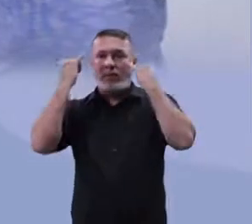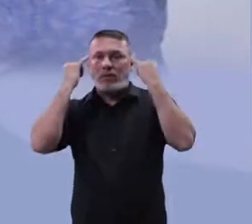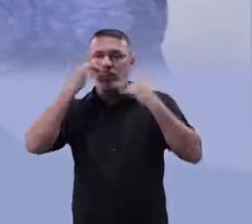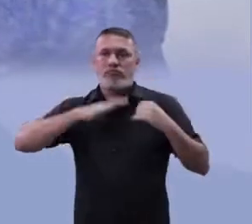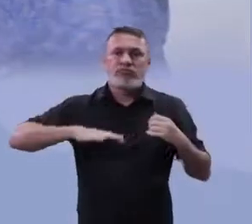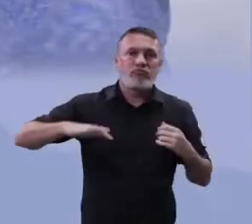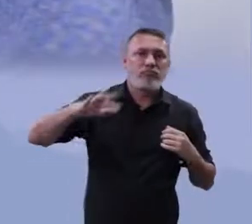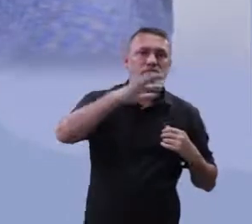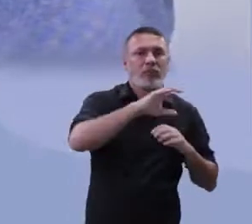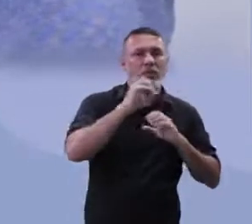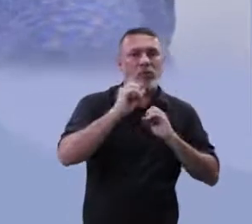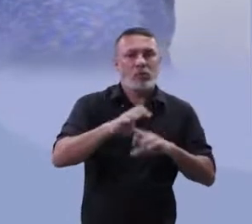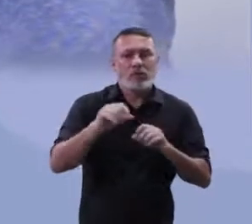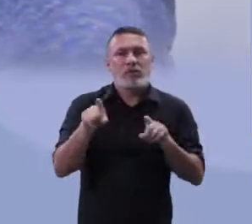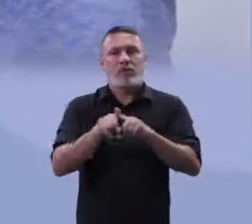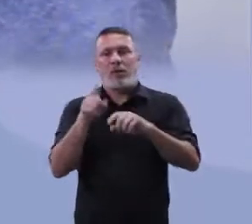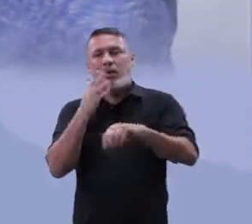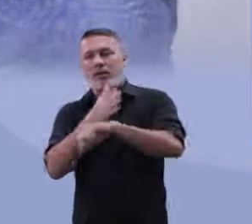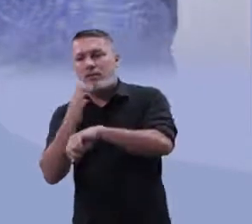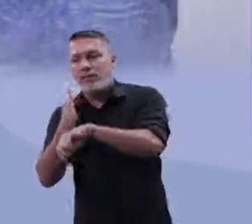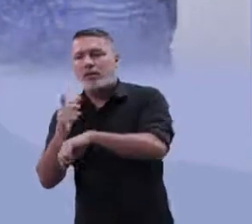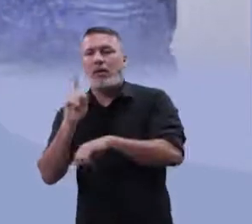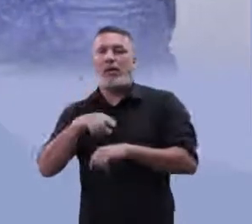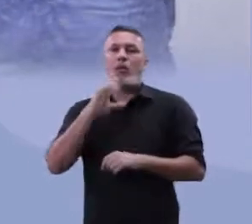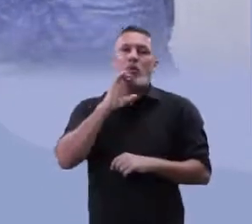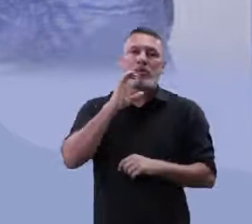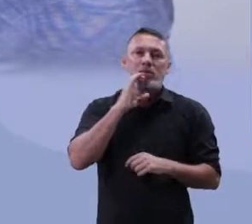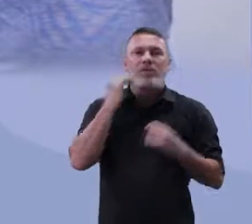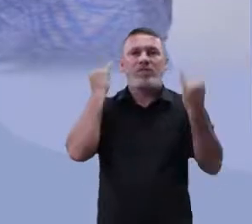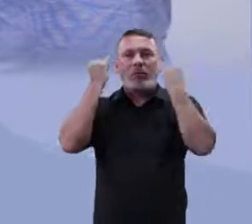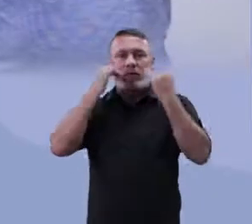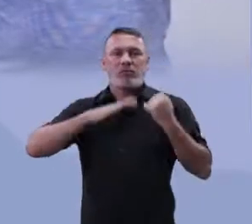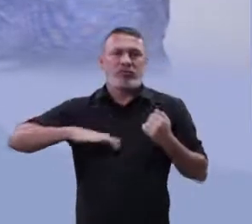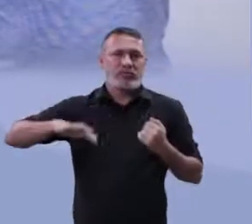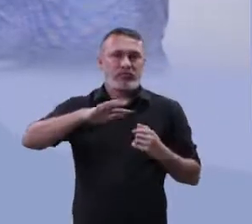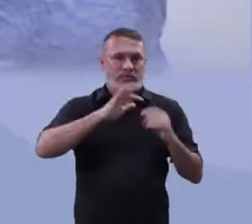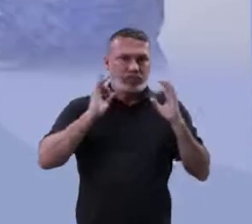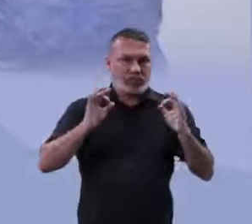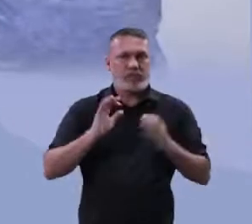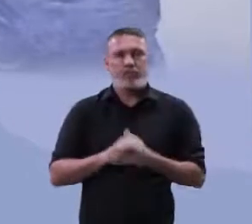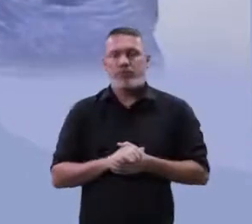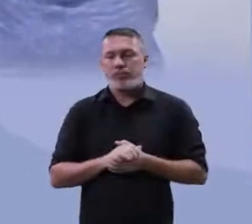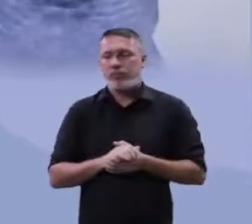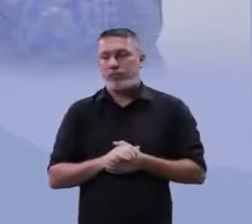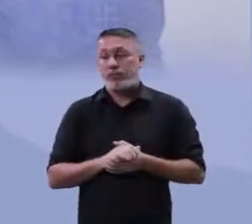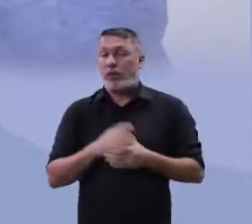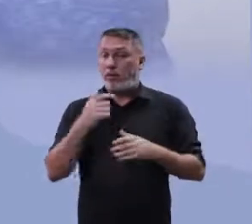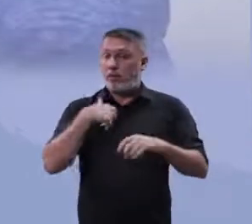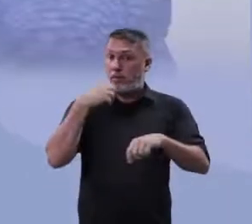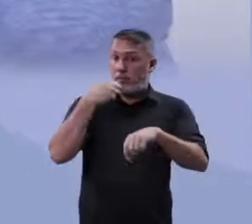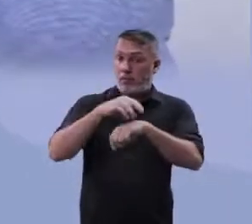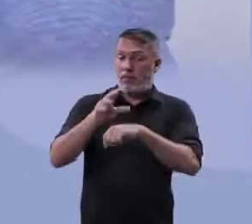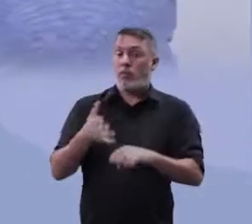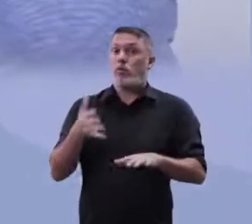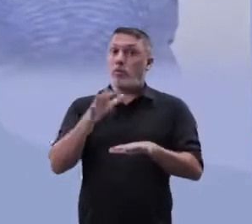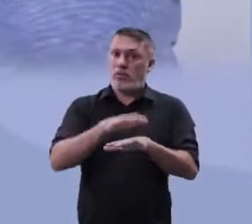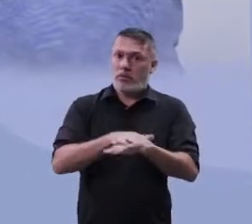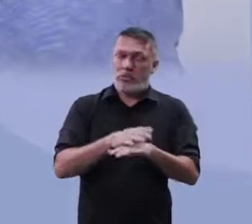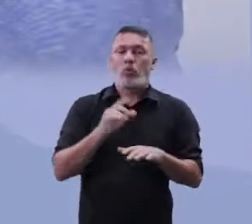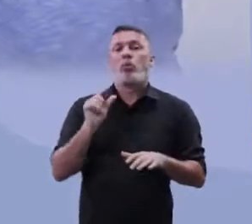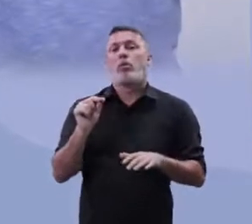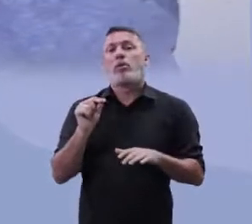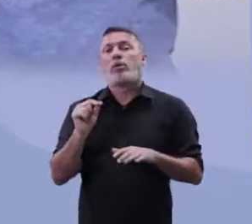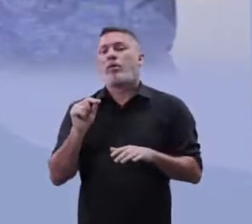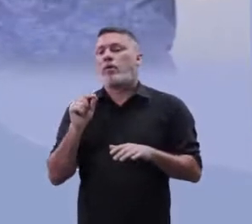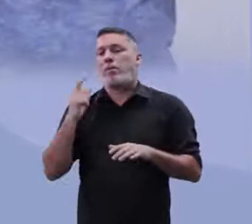à educação e ao acesso aos meios de conhecimento de informação. Então, quando eu falo em inclusão, eu